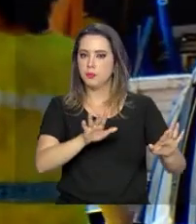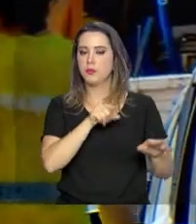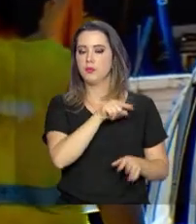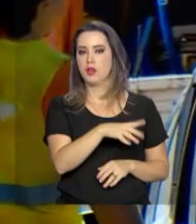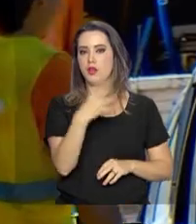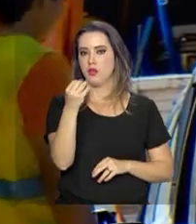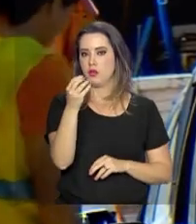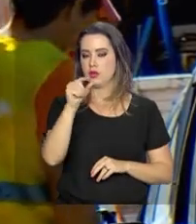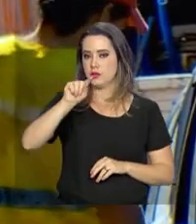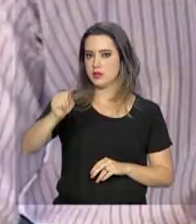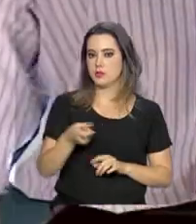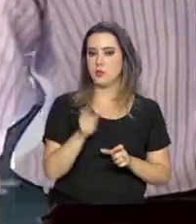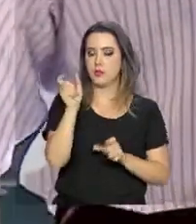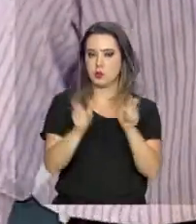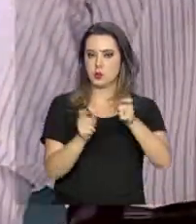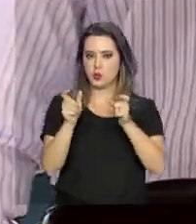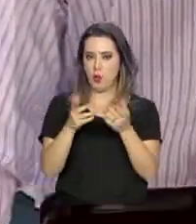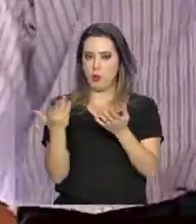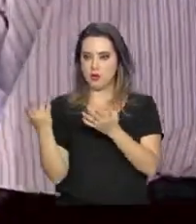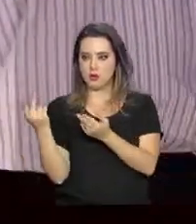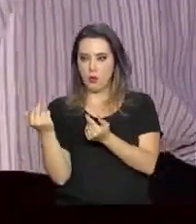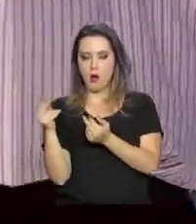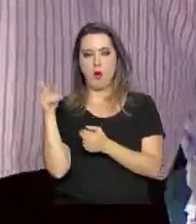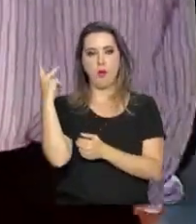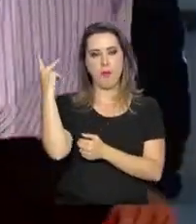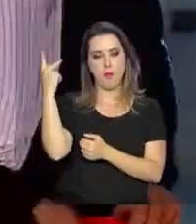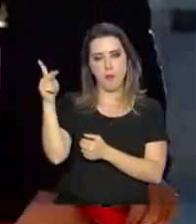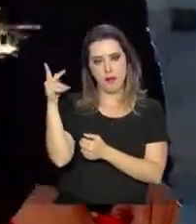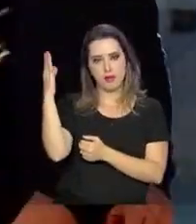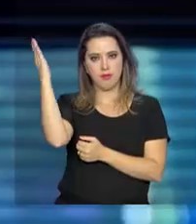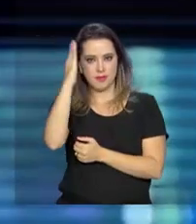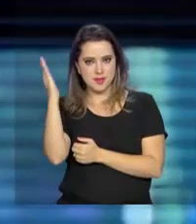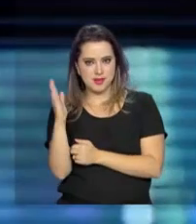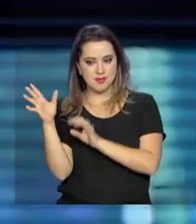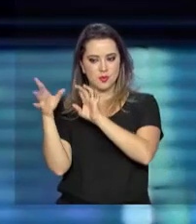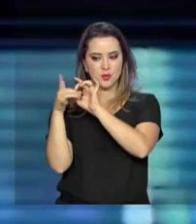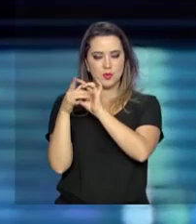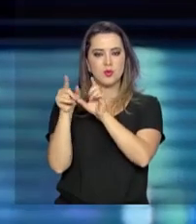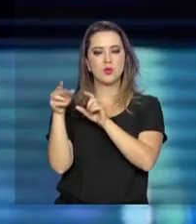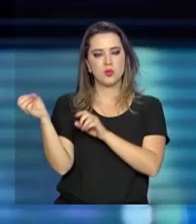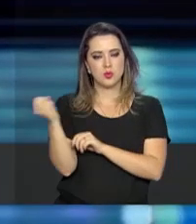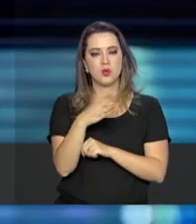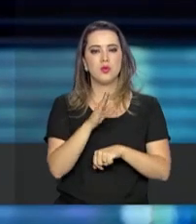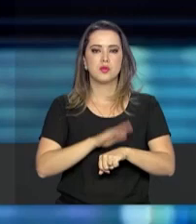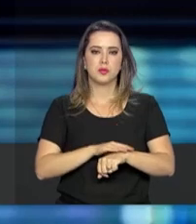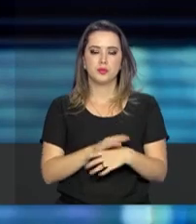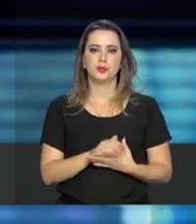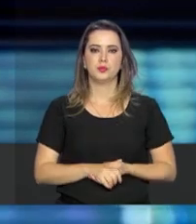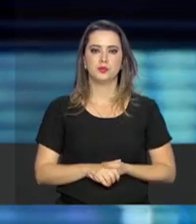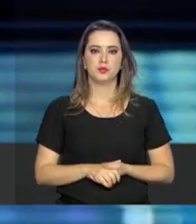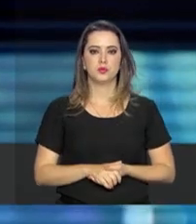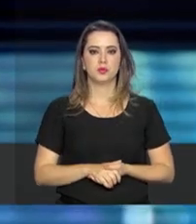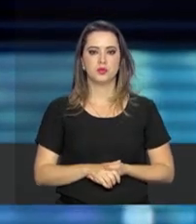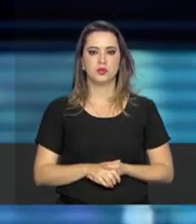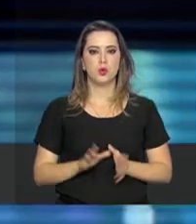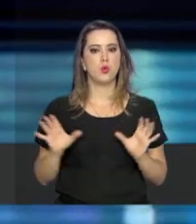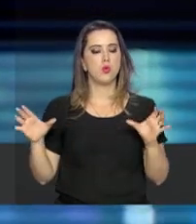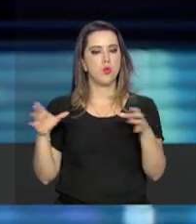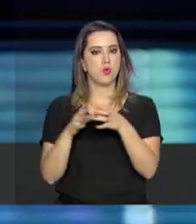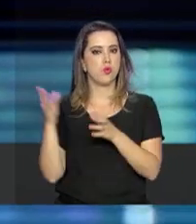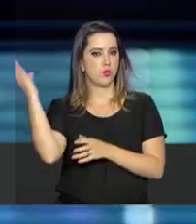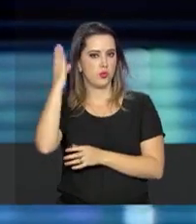mil brasiguaios atuais puderam estabelecer novas raízes. Os brasiguaios trouxeram consigo toda a técnica